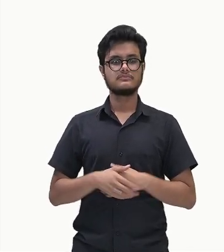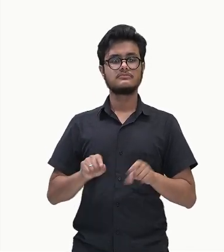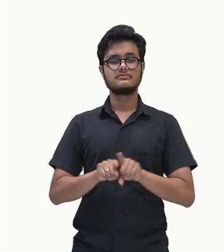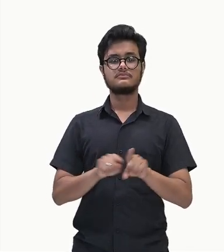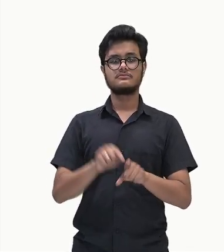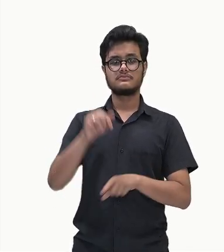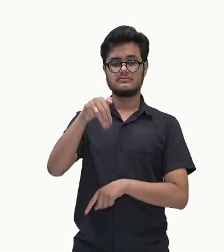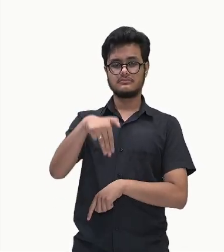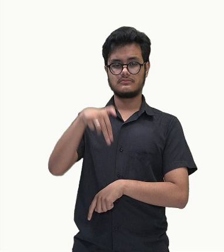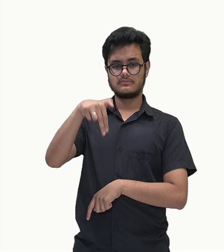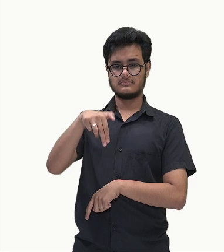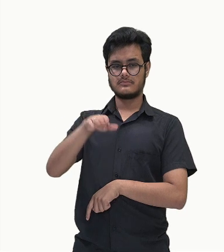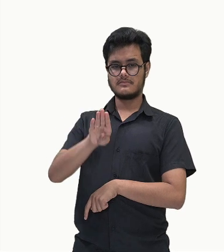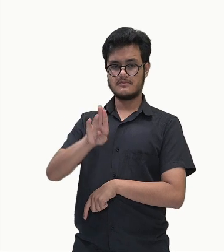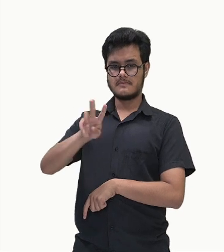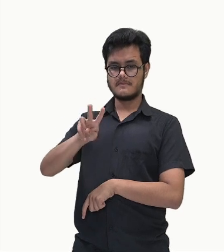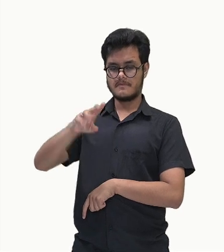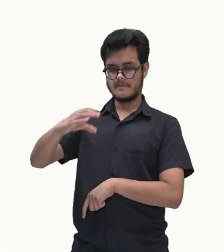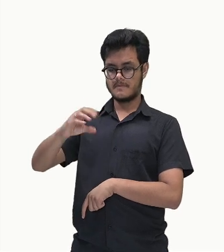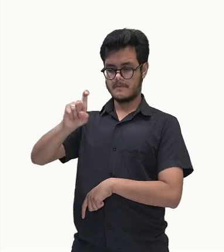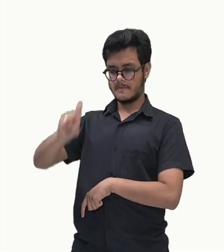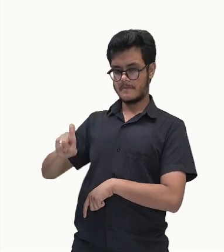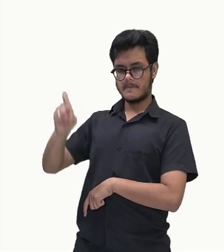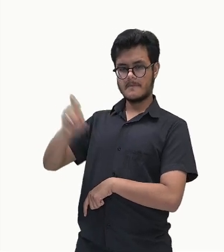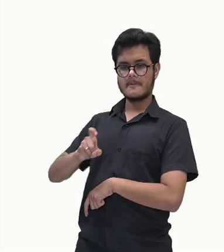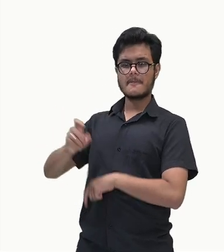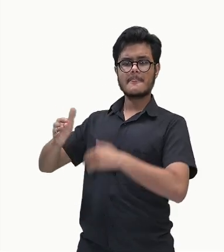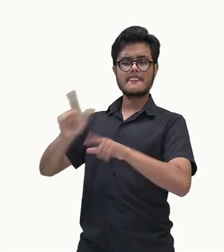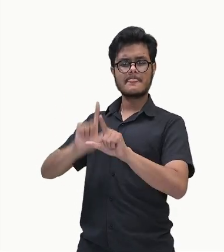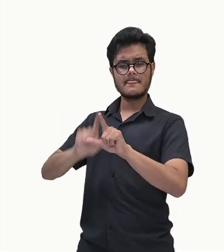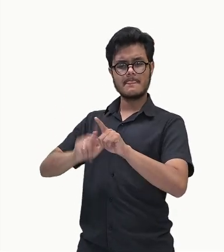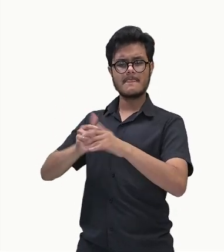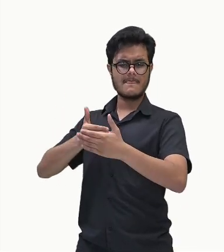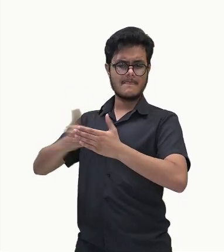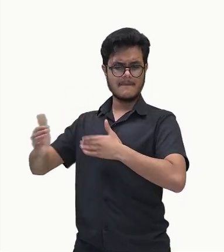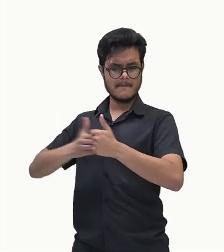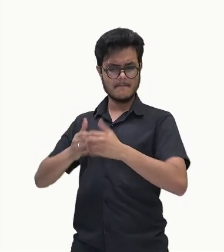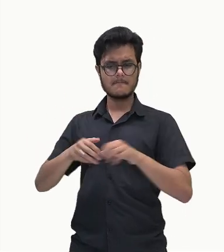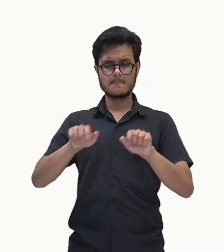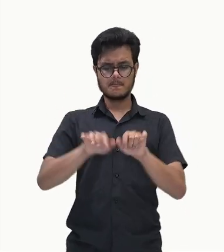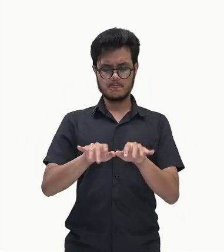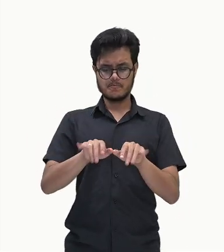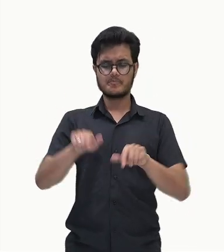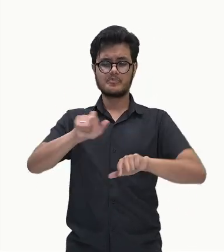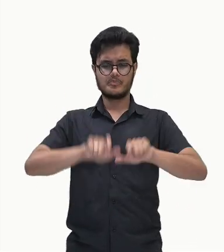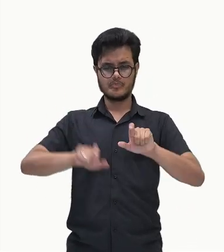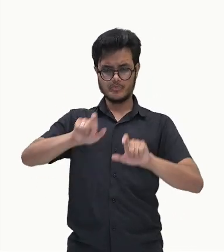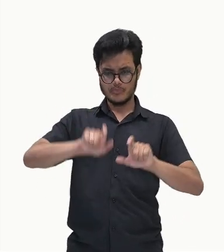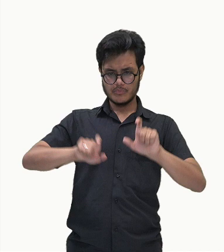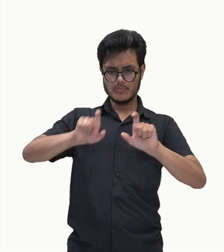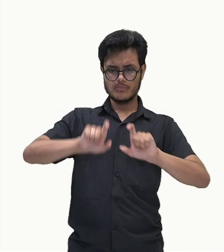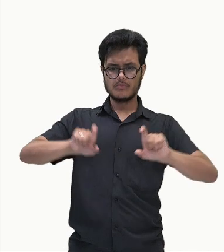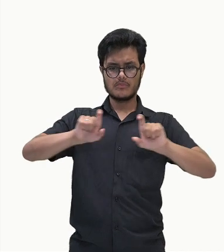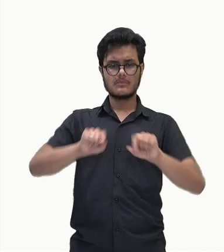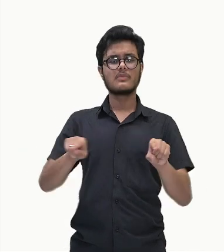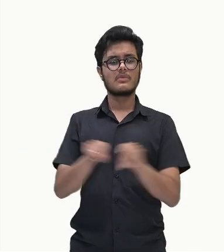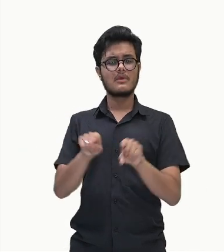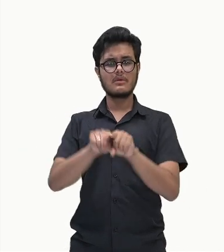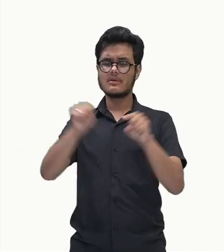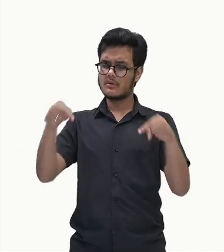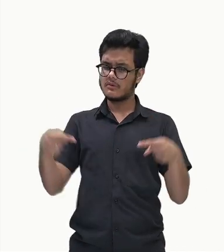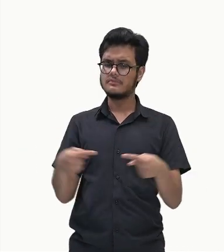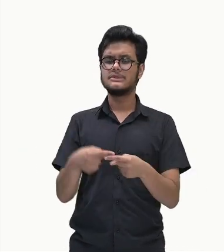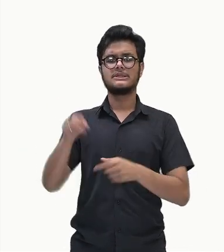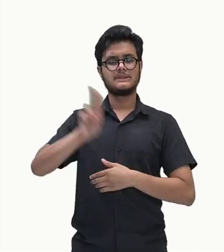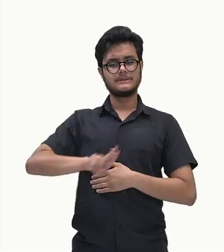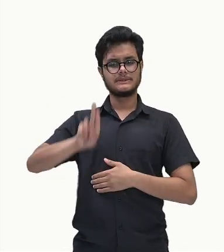alfabeto temos também aqui umas letras aleatórias MN b v c X é um outro anagrama que a gente pode